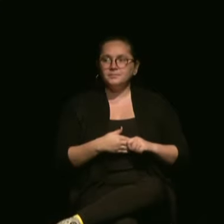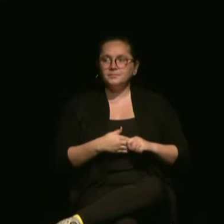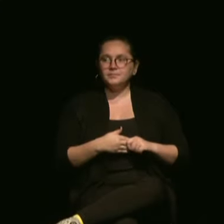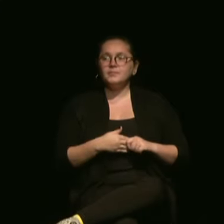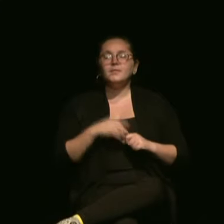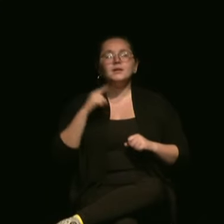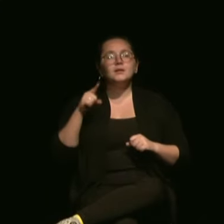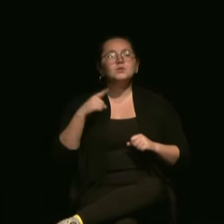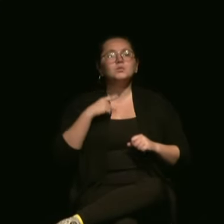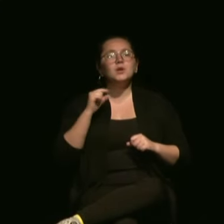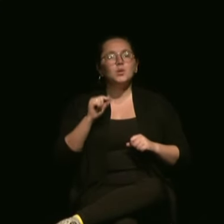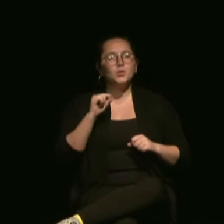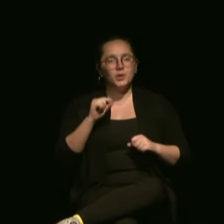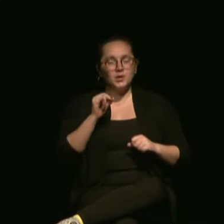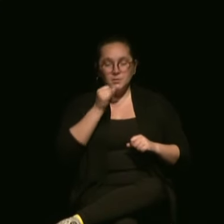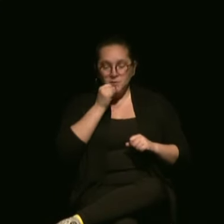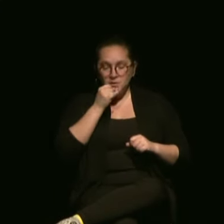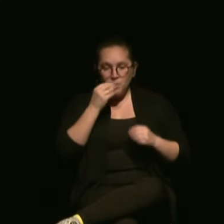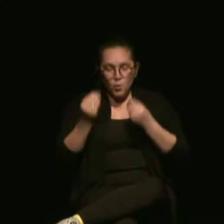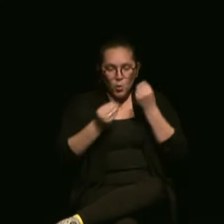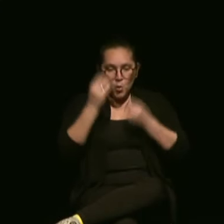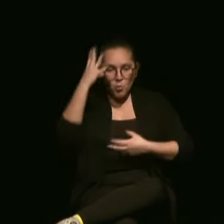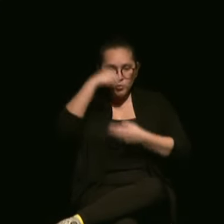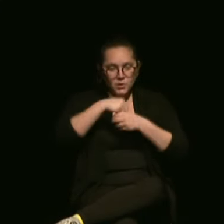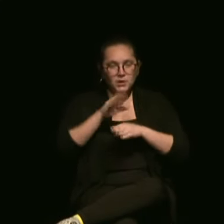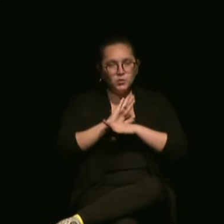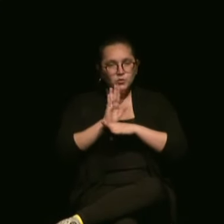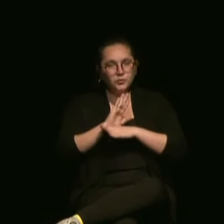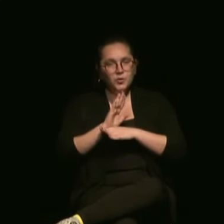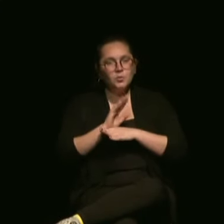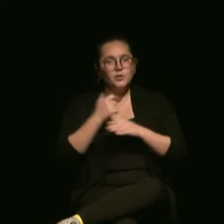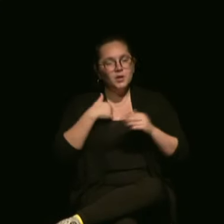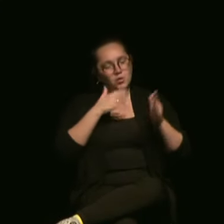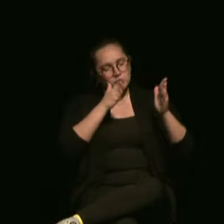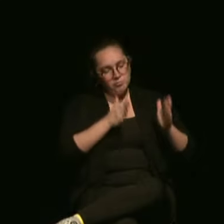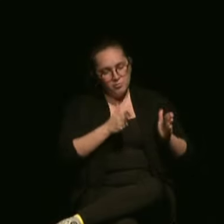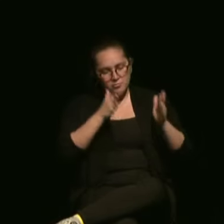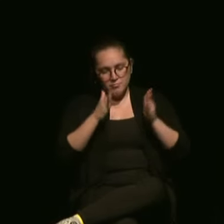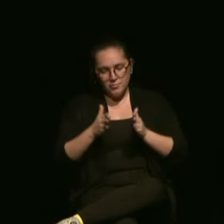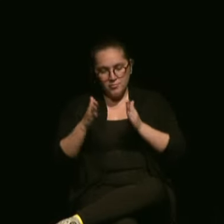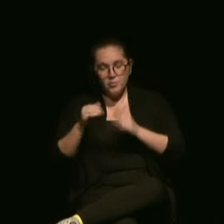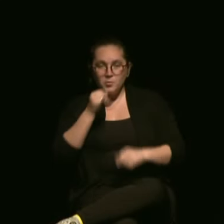implica numa questão, como ordená-los num filme? Quem vem em primeiro lugar, quem vem em segundo, quem